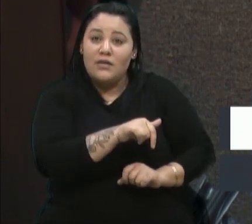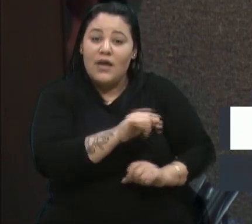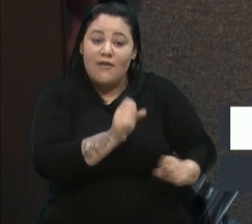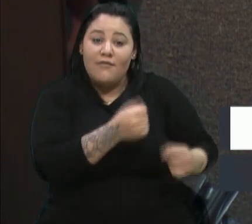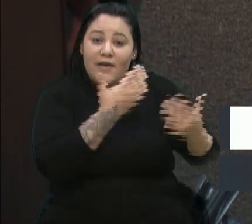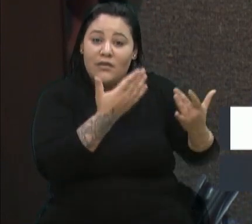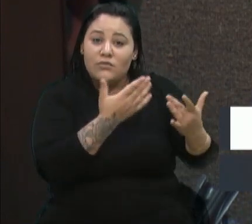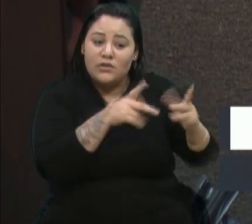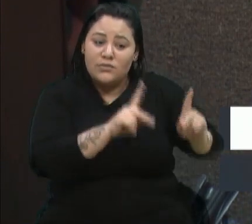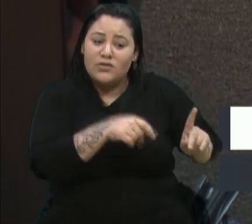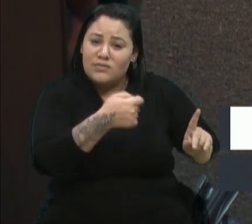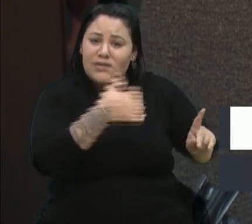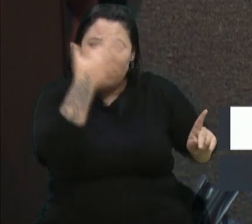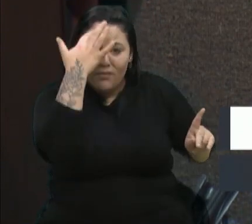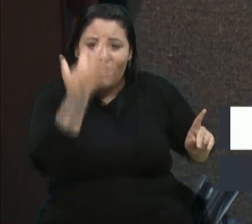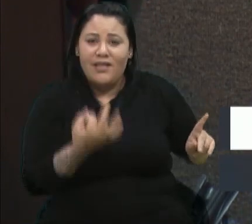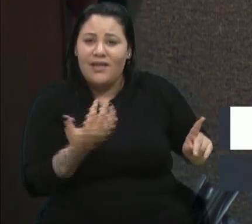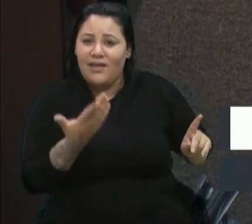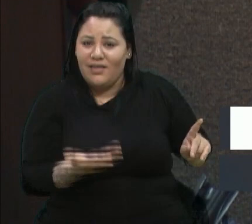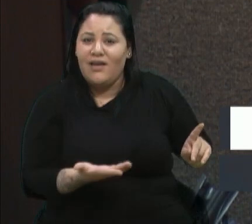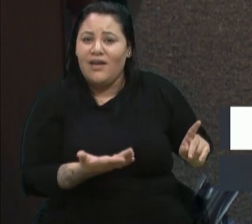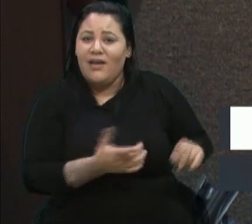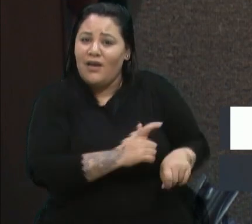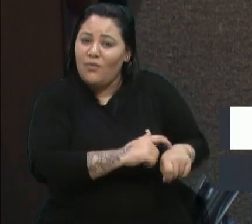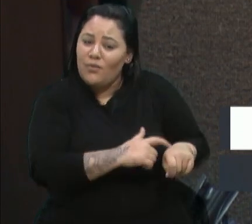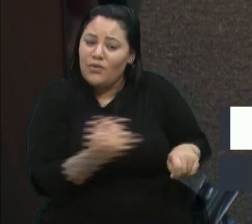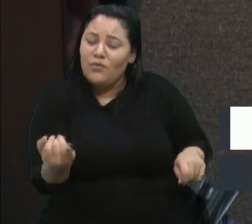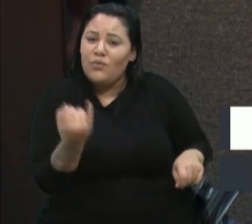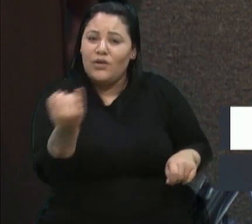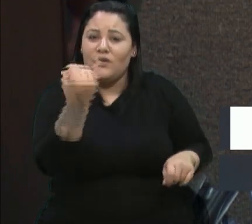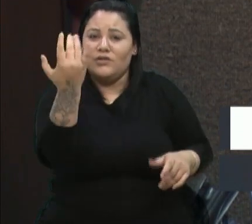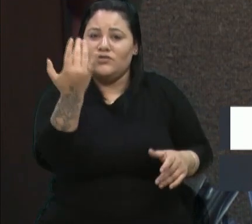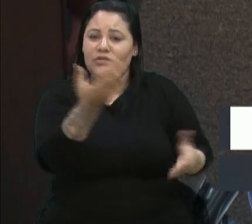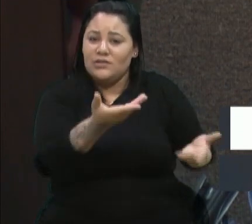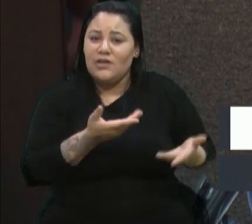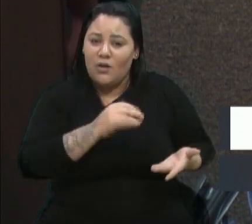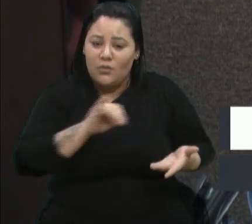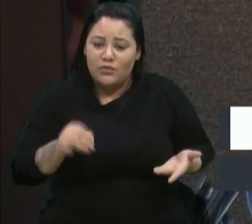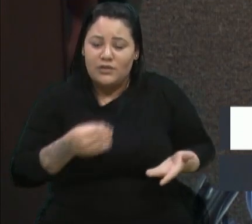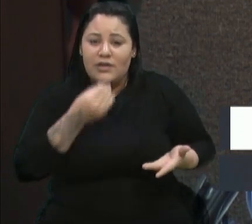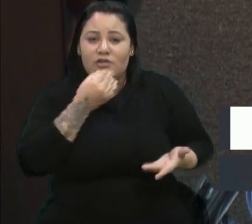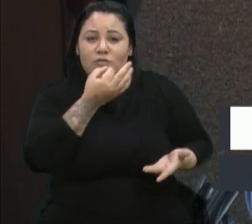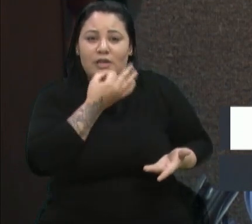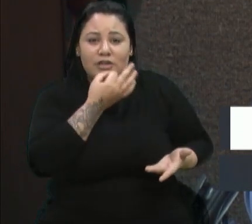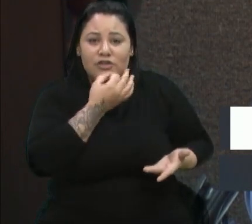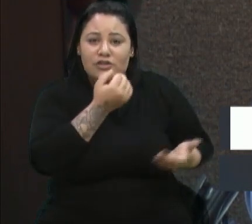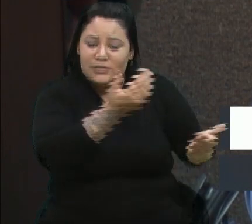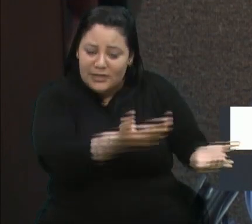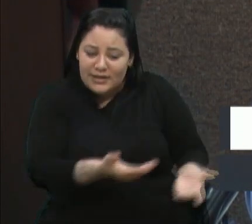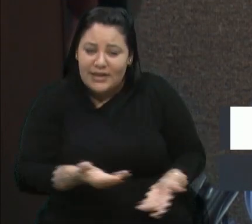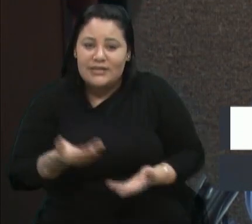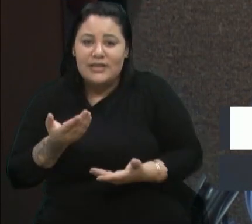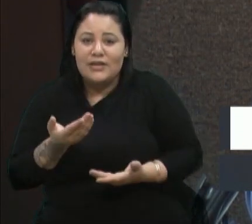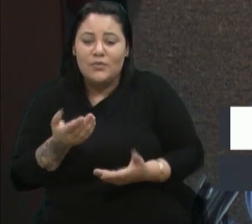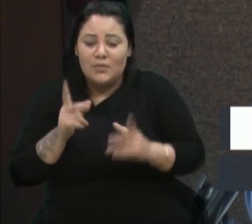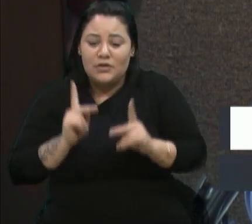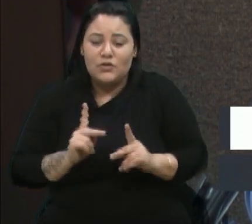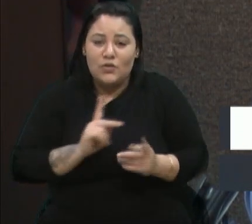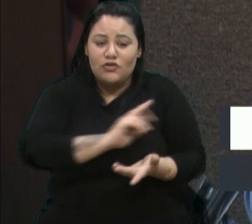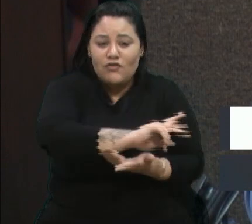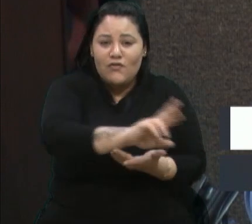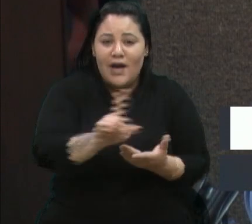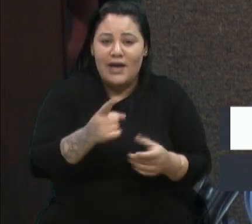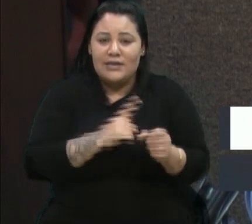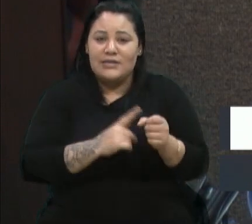entenderem que é aquele momento, é um momento oportuno, é um momento que nós estamos recebendo pessoas de diversas